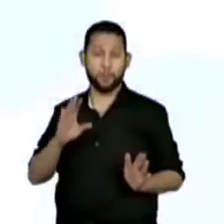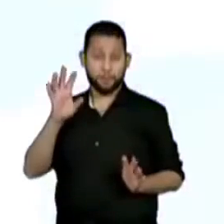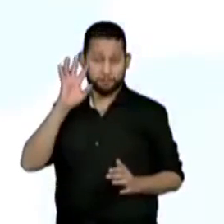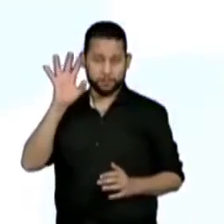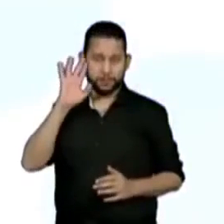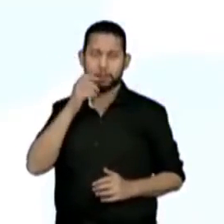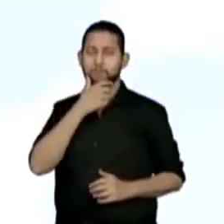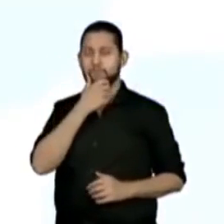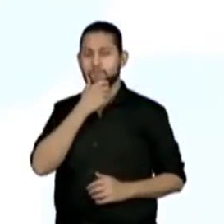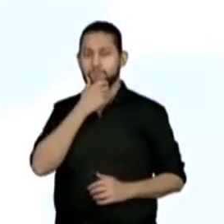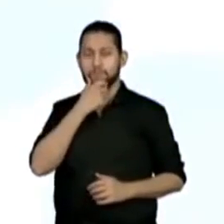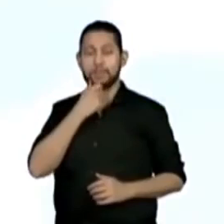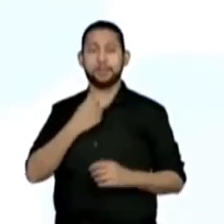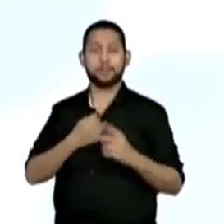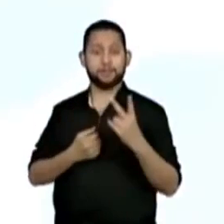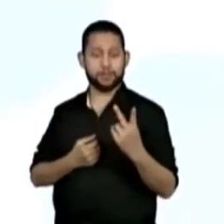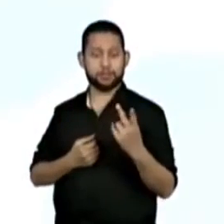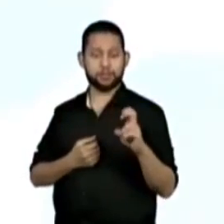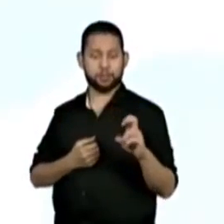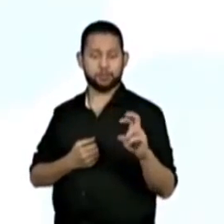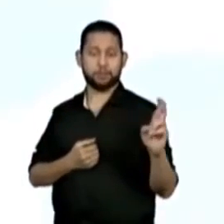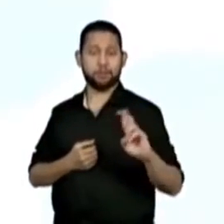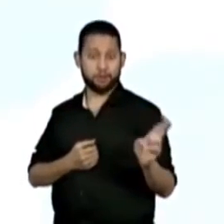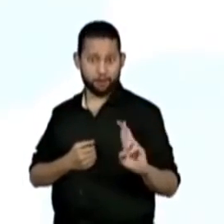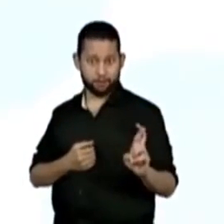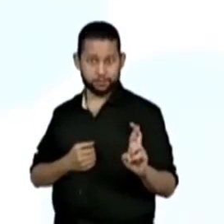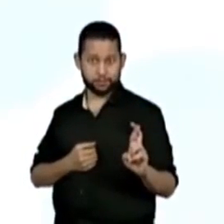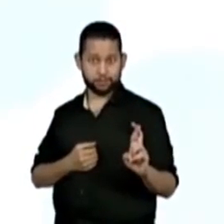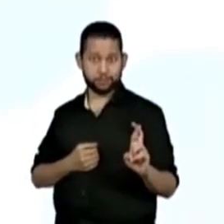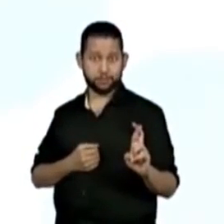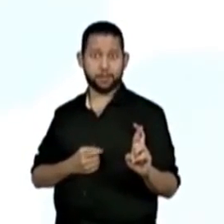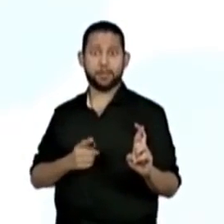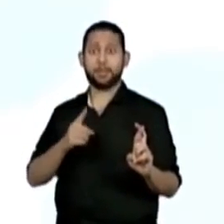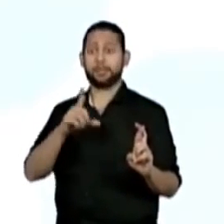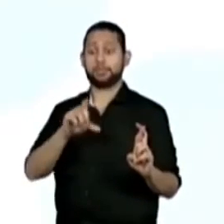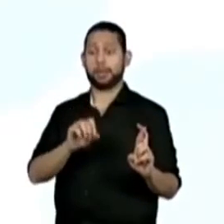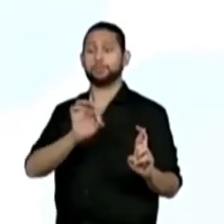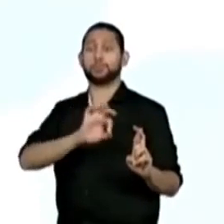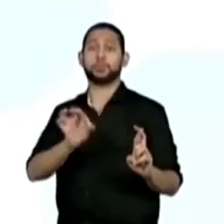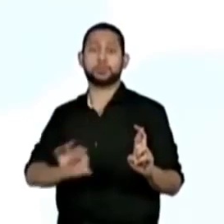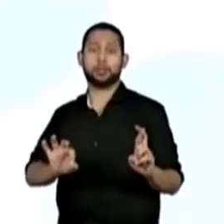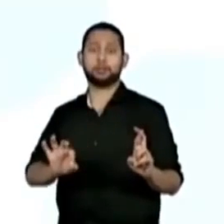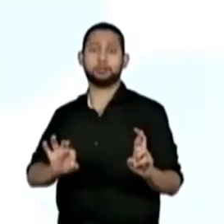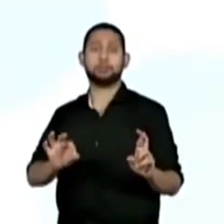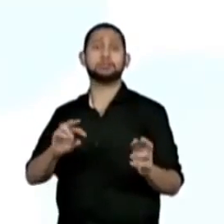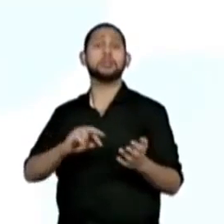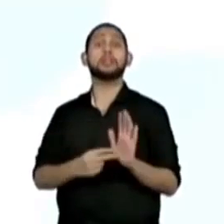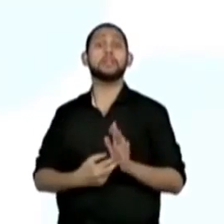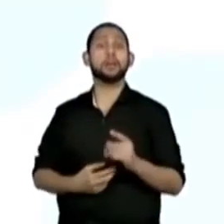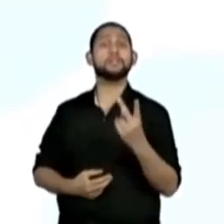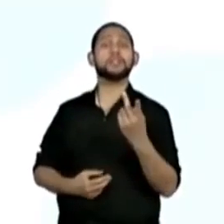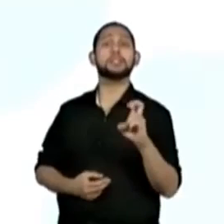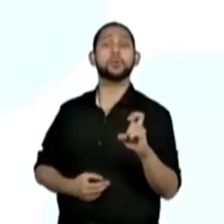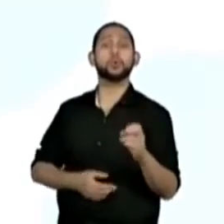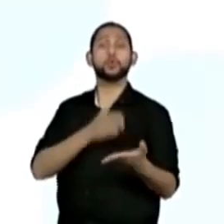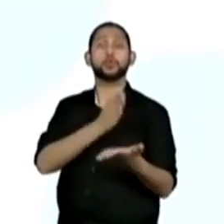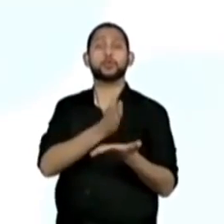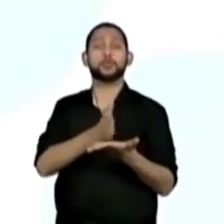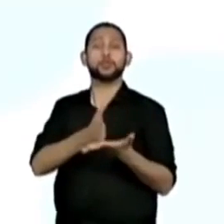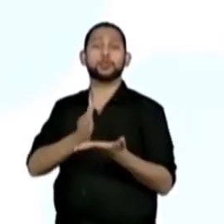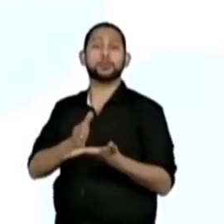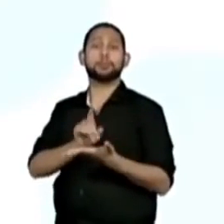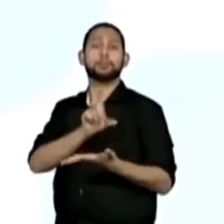pensar nos 10% Primeiro vou registrar que eu pensei dessa maneira Você pode ter pensado de outra